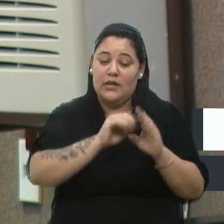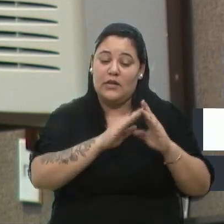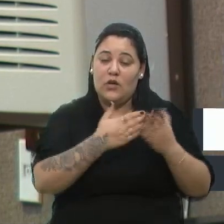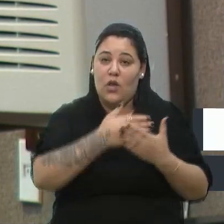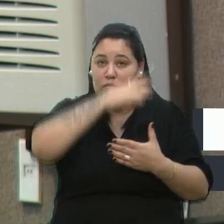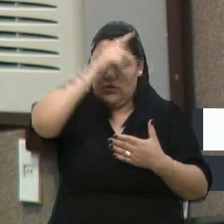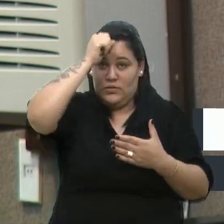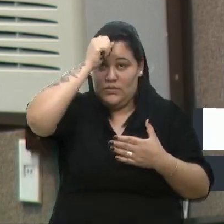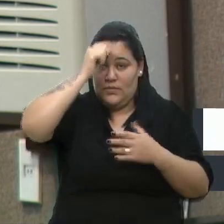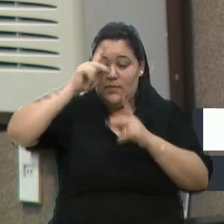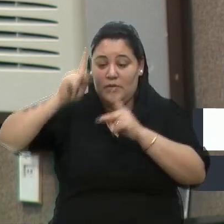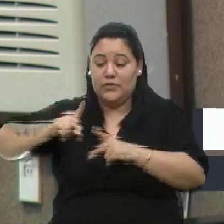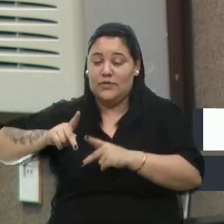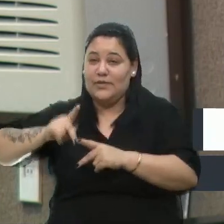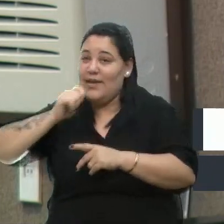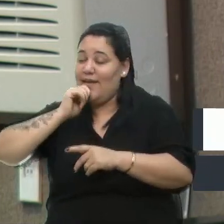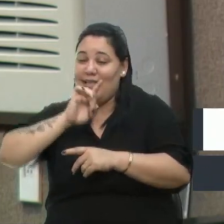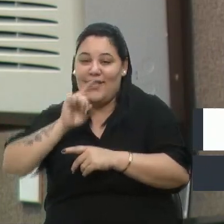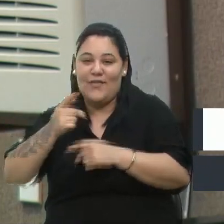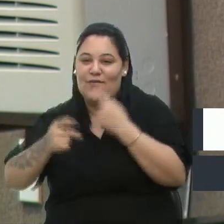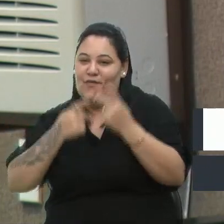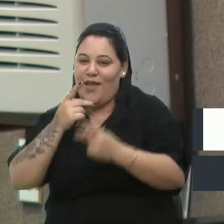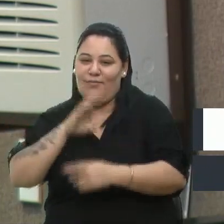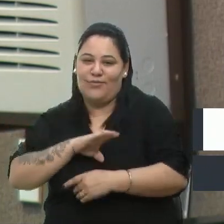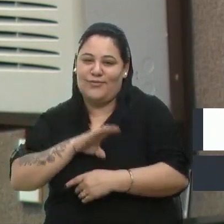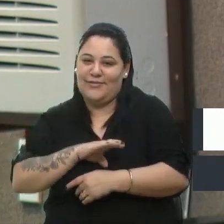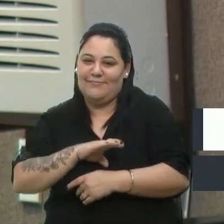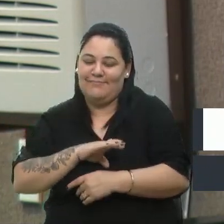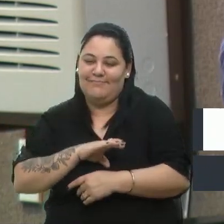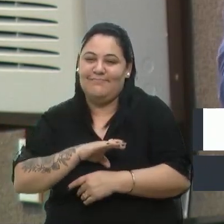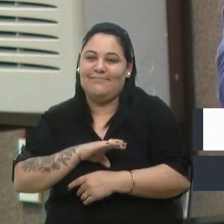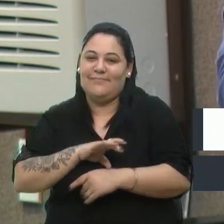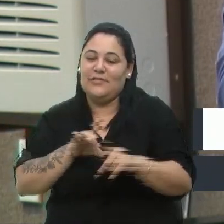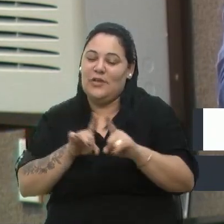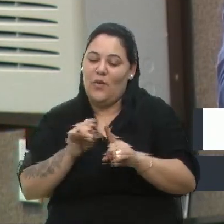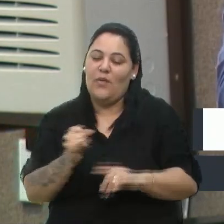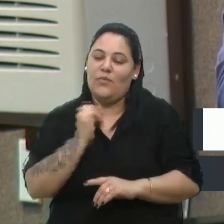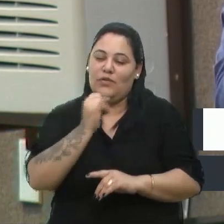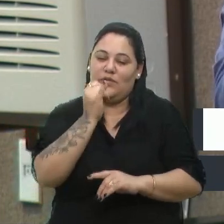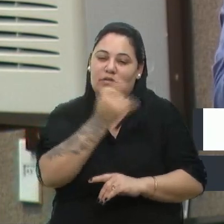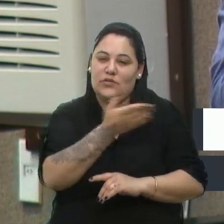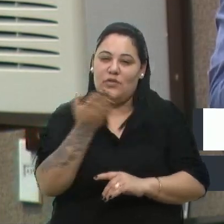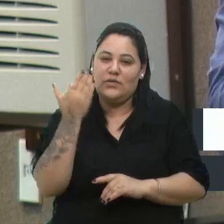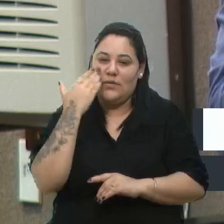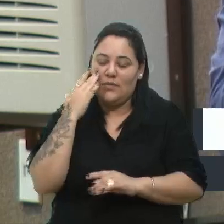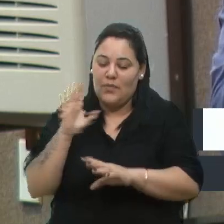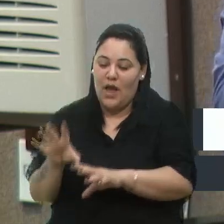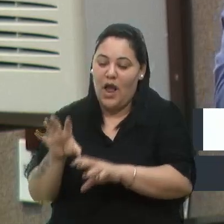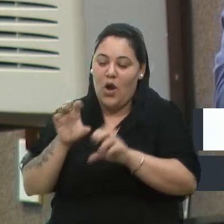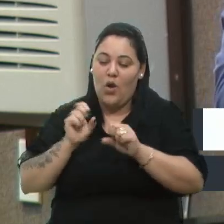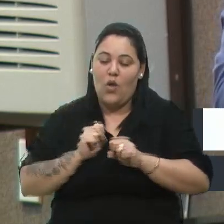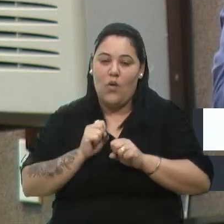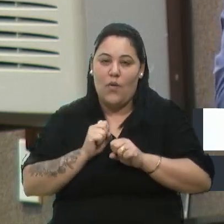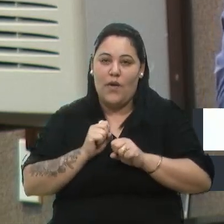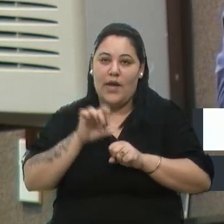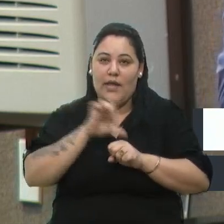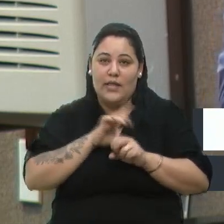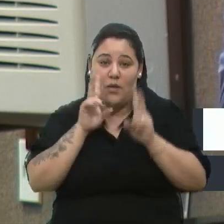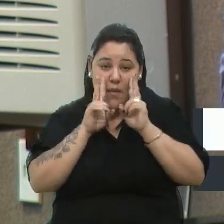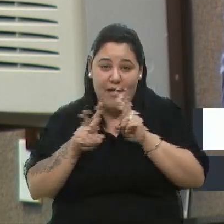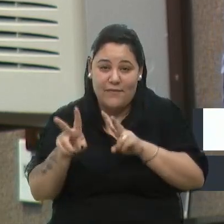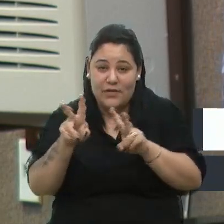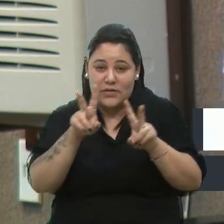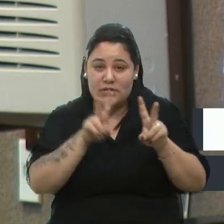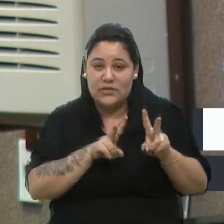que inclusive nem falam o idioma português. Então, a importância da gente saber acolher e ter essa visão sobre as